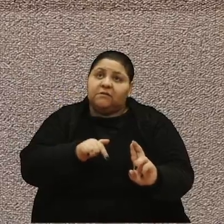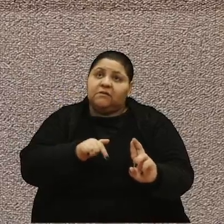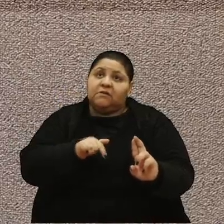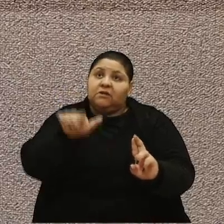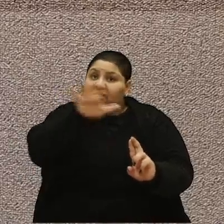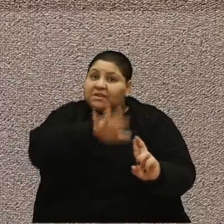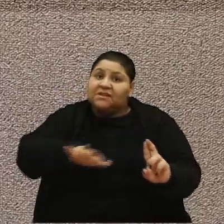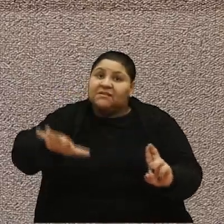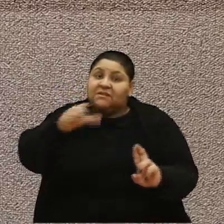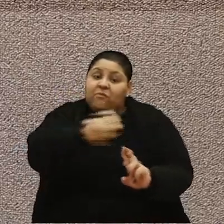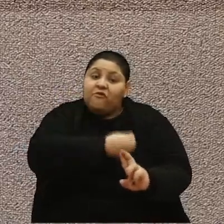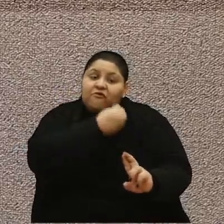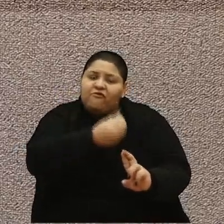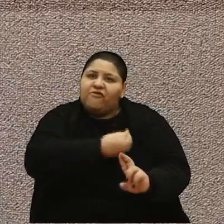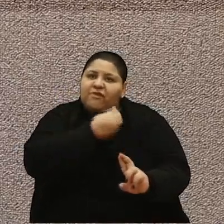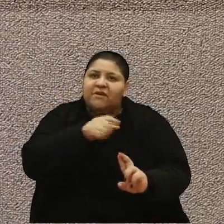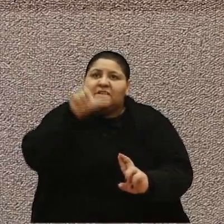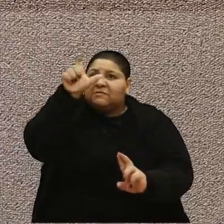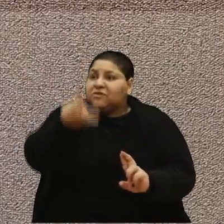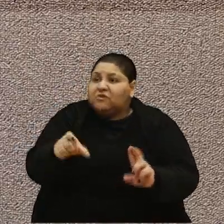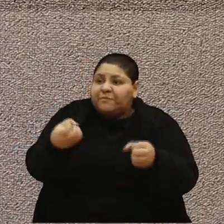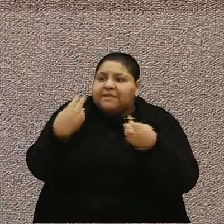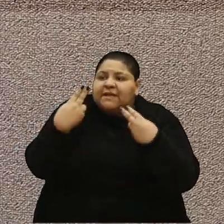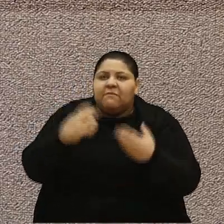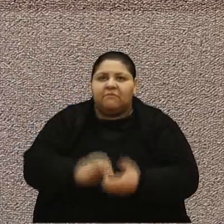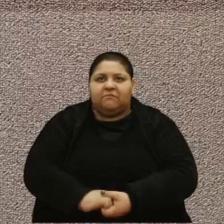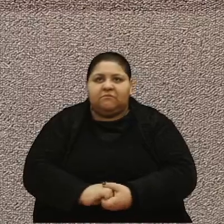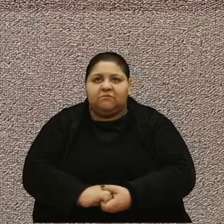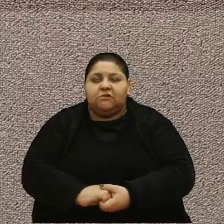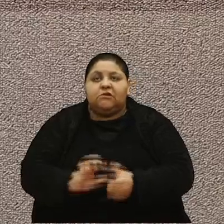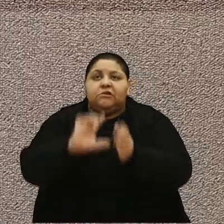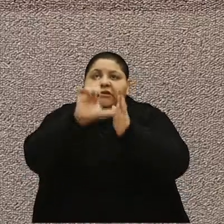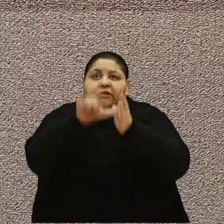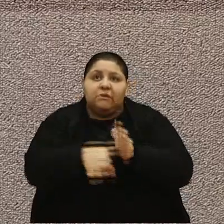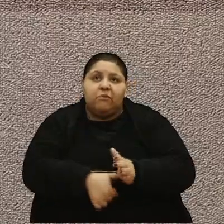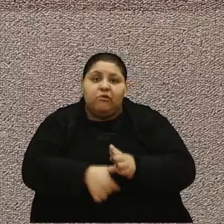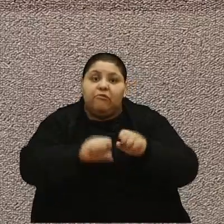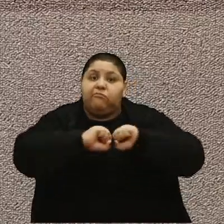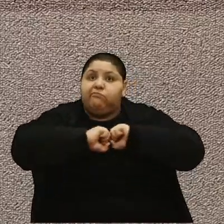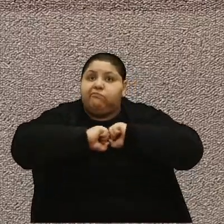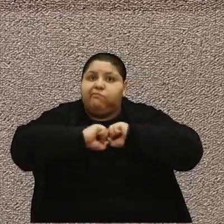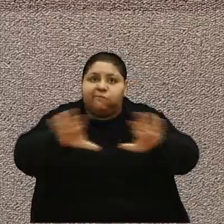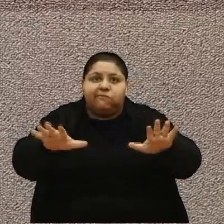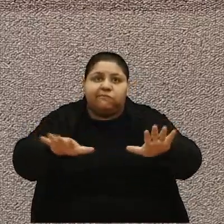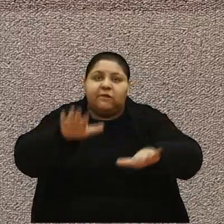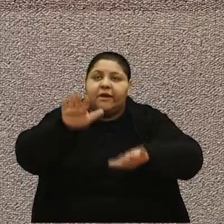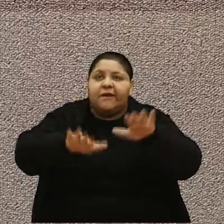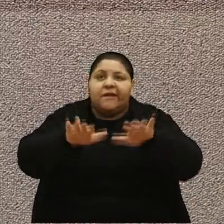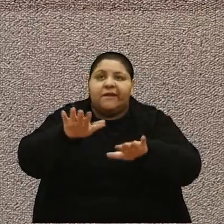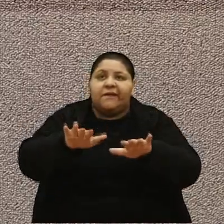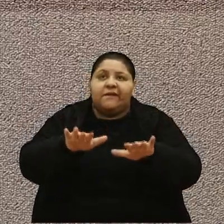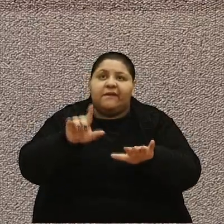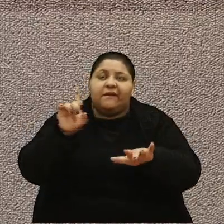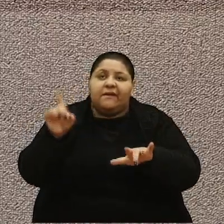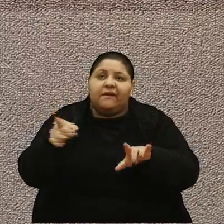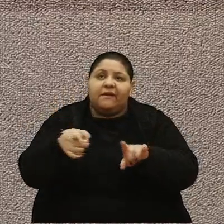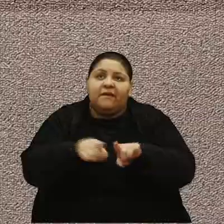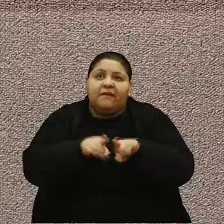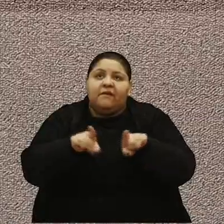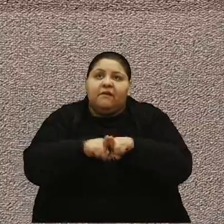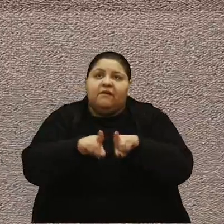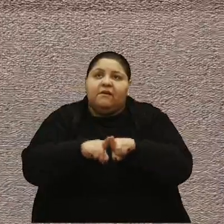vivendo nos dias de hoje. E as pessoas não se tocam disso. Aí, daqui a pouco, quando estoura, reverbera, e às vezes, para mim, muitas vezes, é botar o bode na